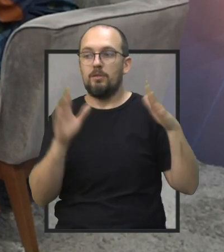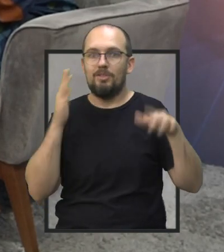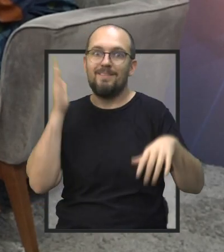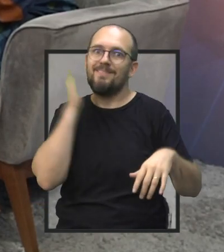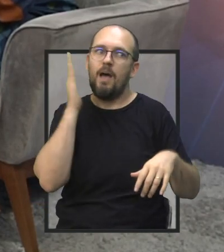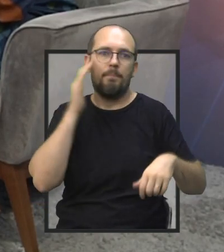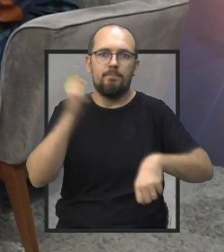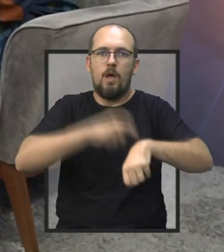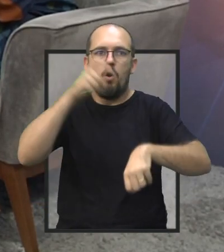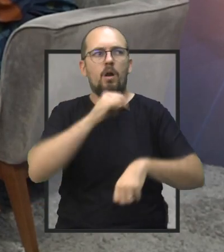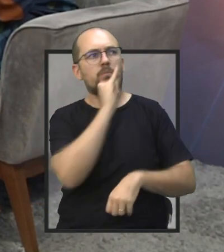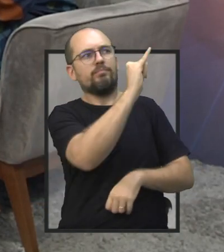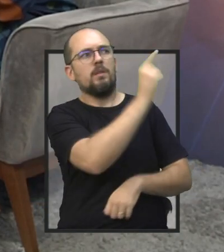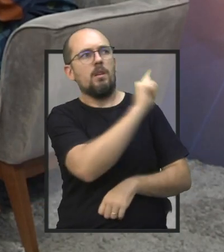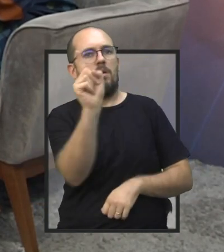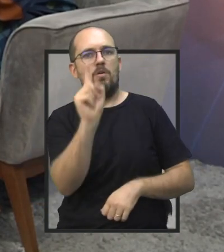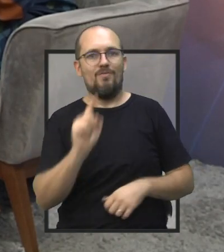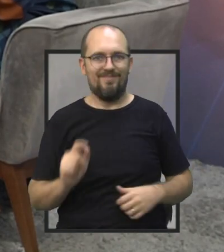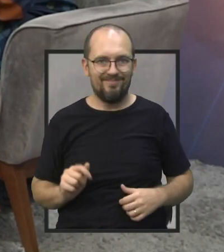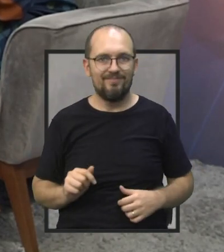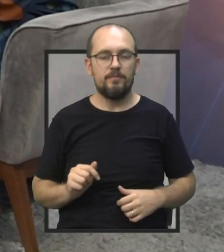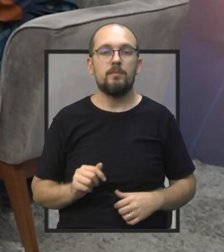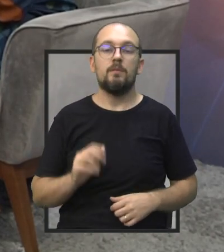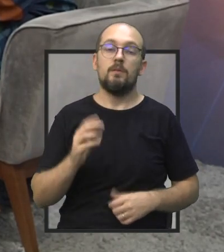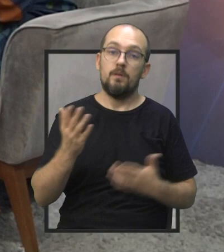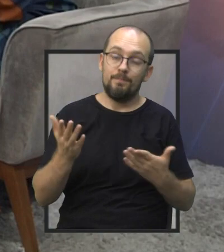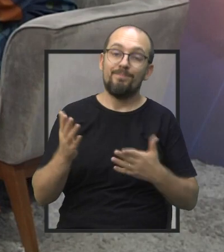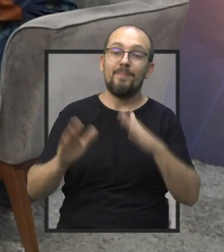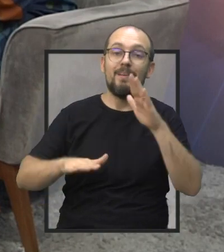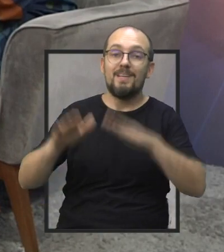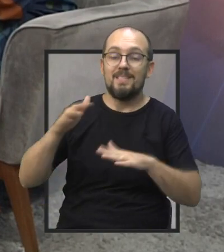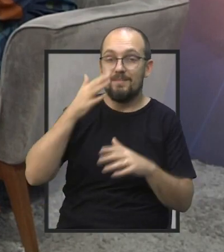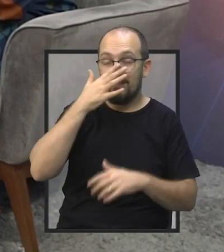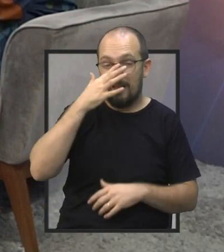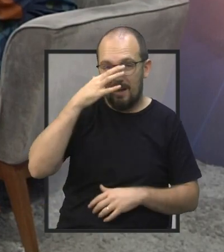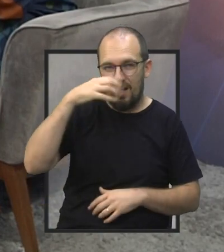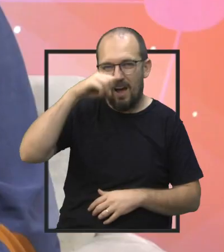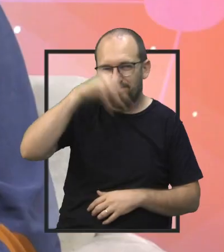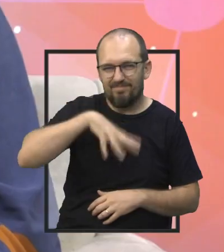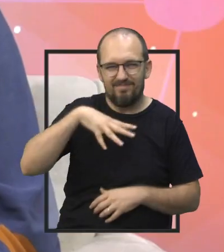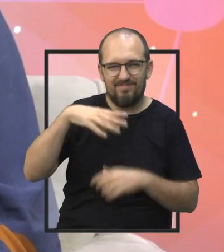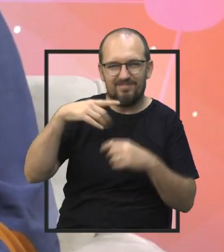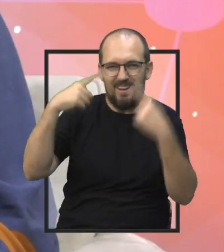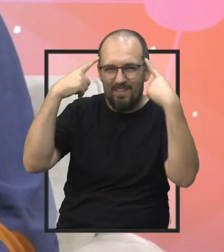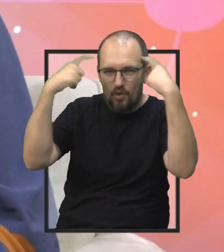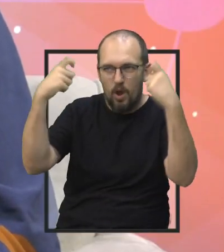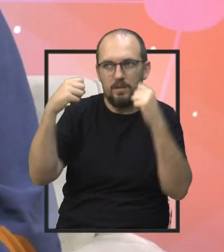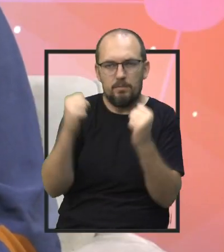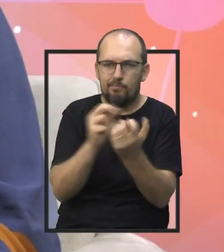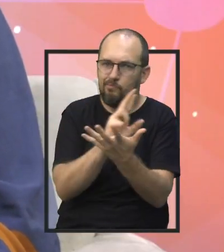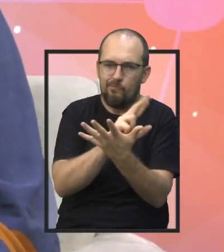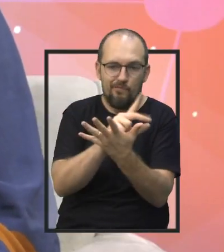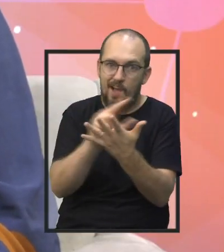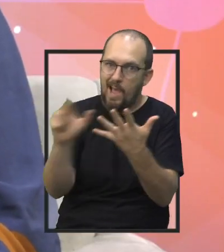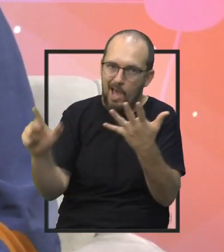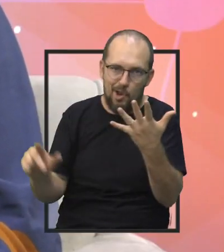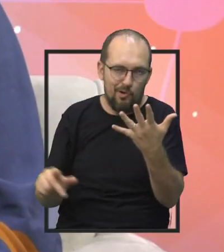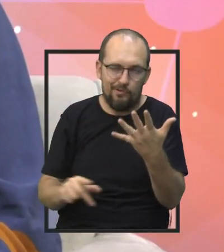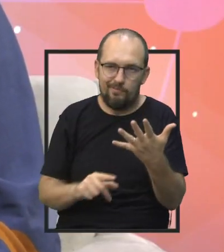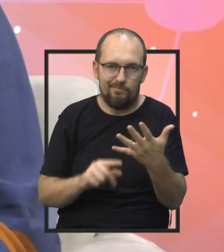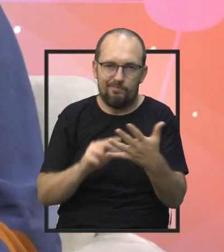Dela saber que aquilo é uma violência. E o abuso, muitas vezes, ele não é ele pode acontecer de várias formas,